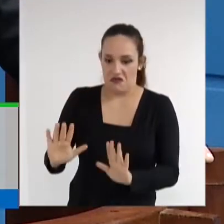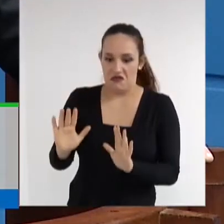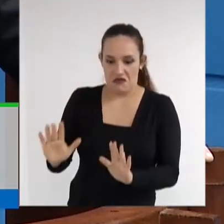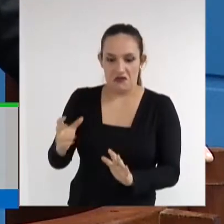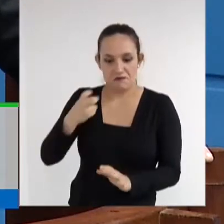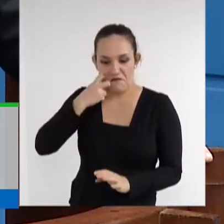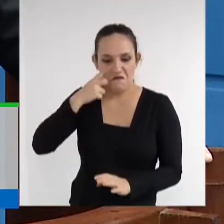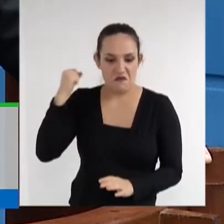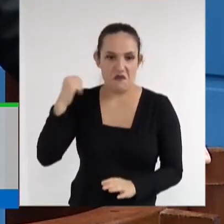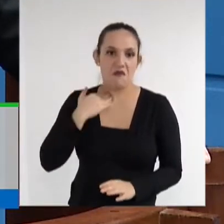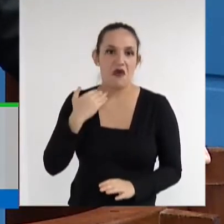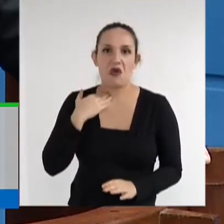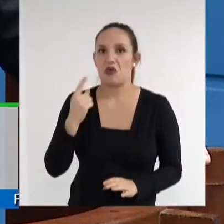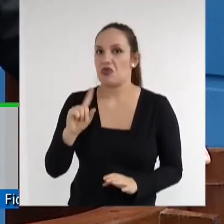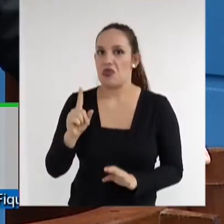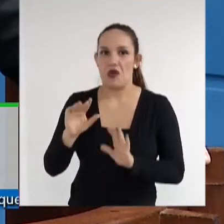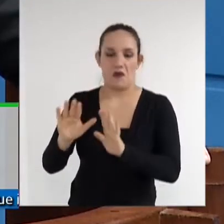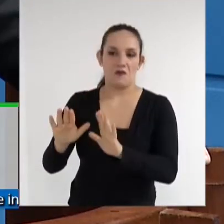voz.